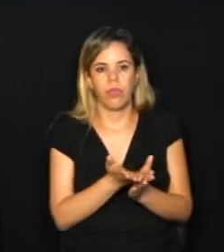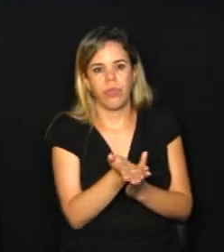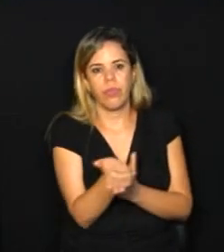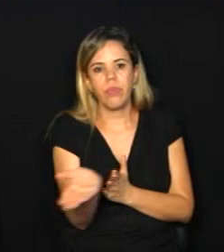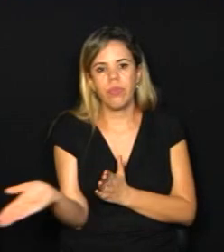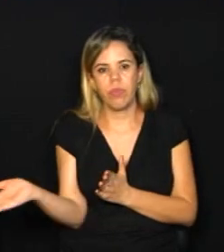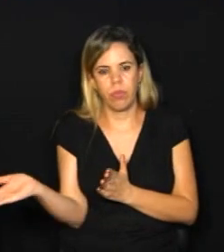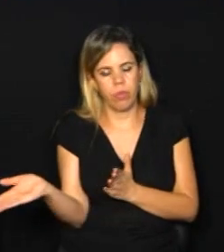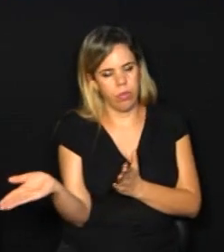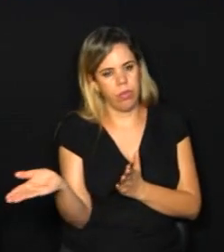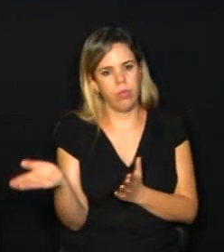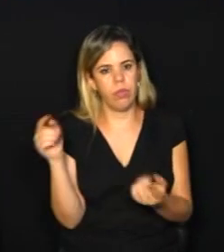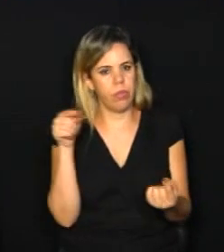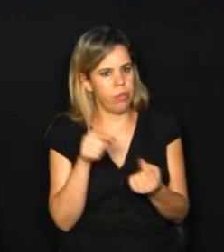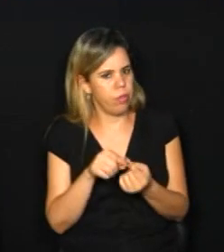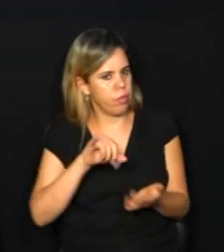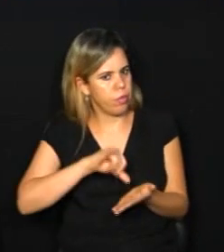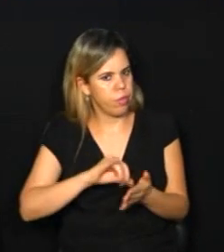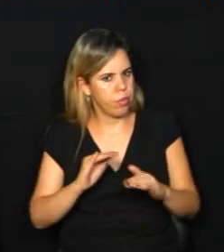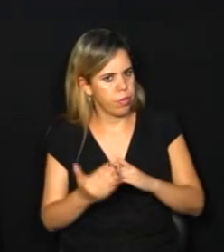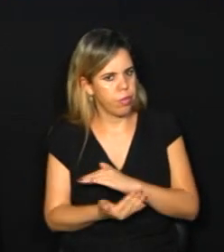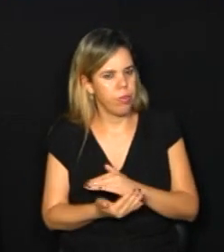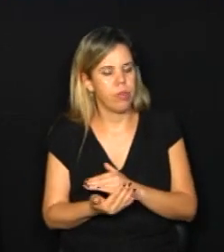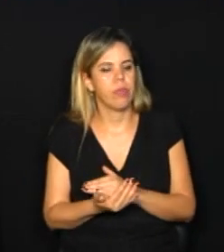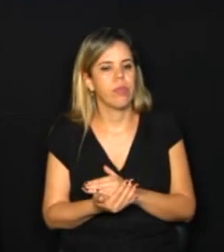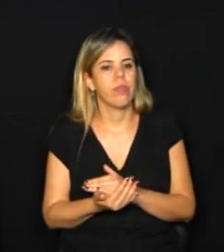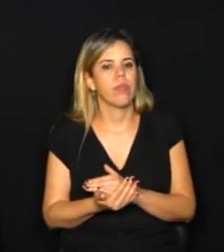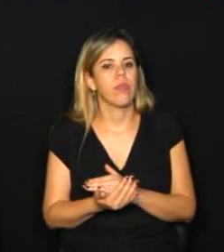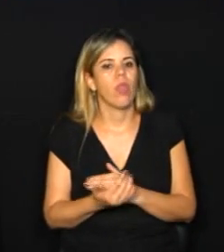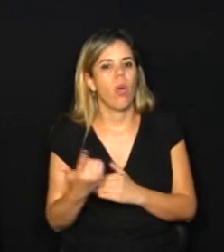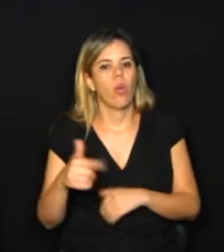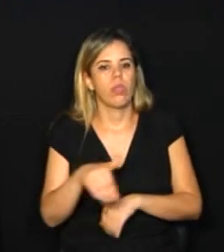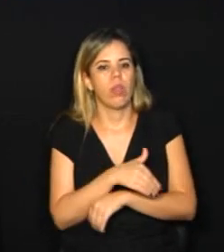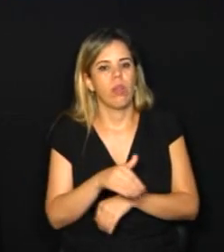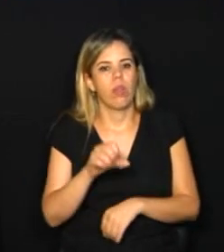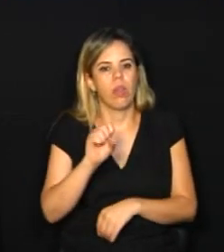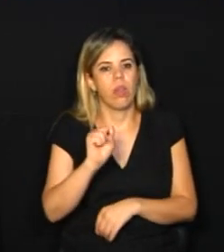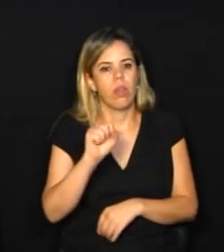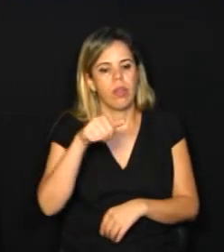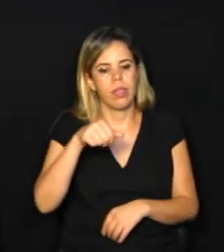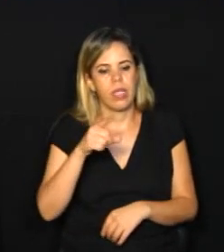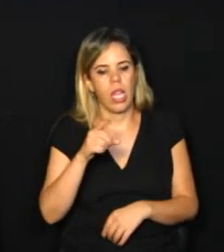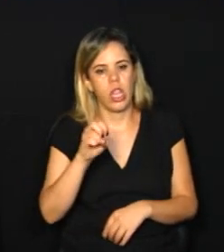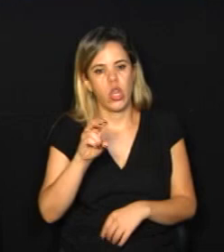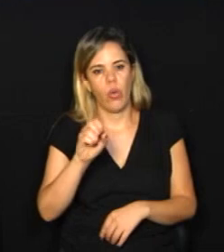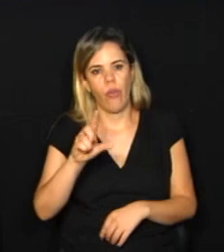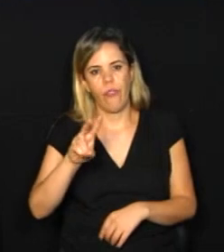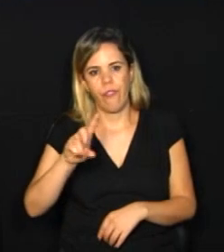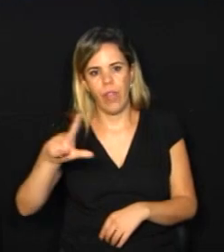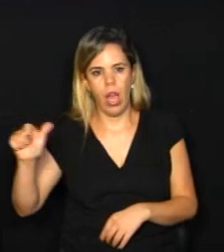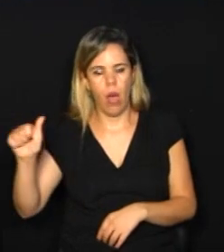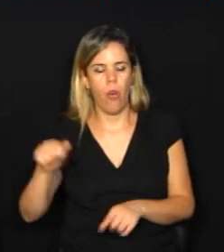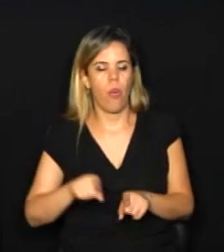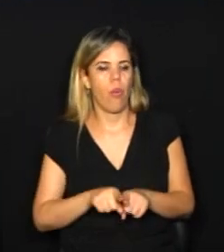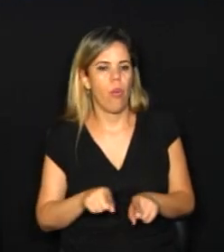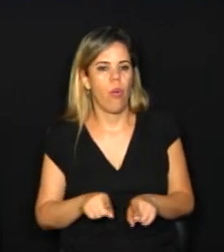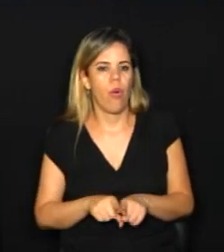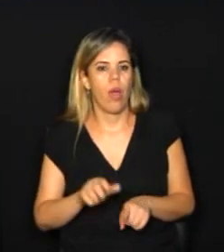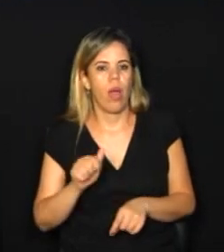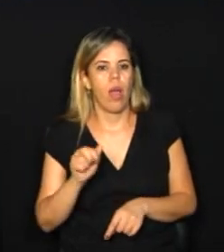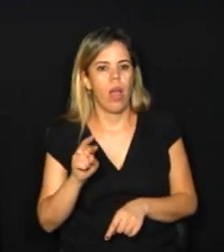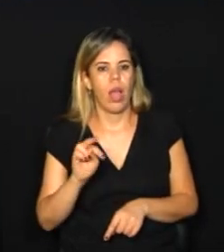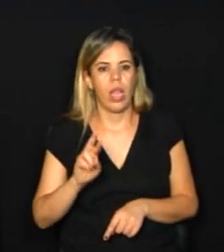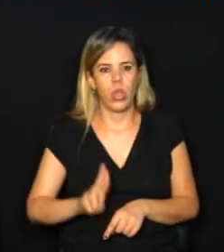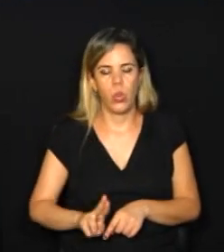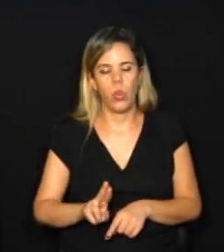ser sentido centro-bairro da Marechal Carmona com a rua Sandoval Meireles e também na rua Arthur Ramos. De